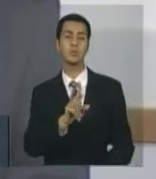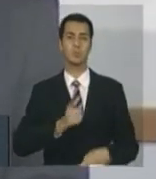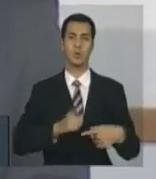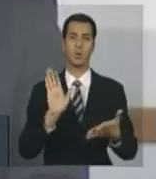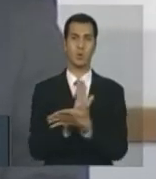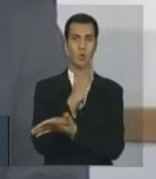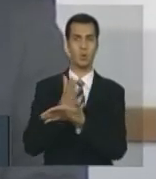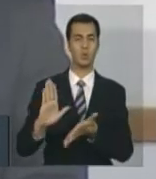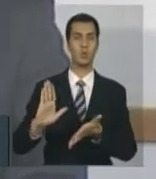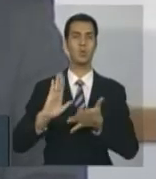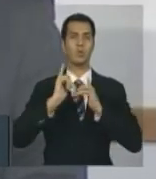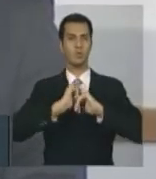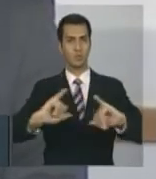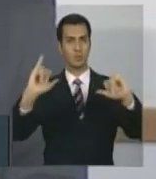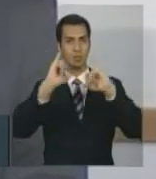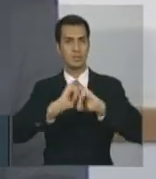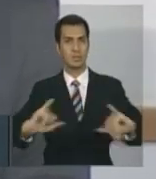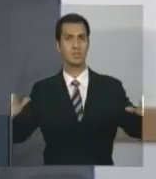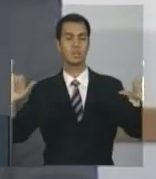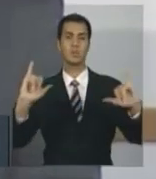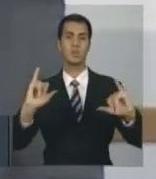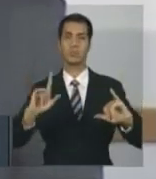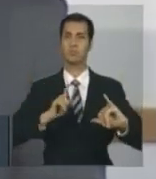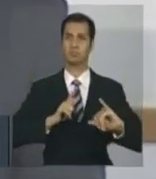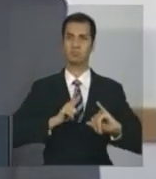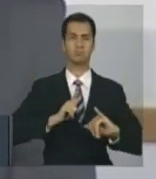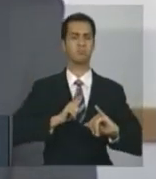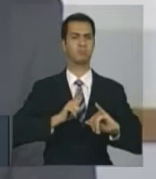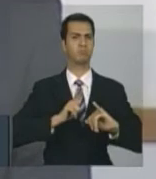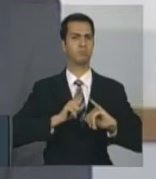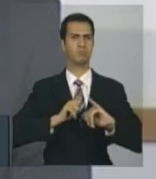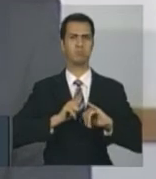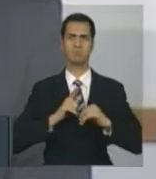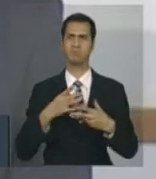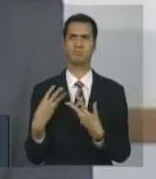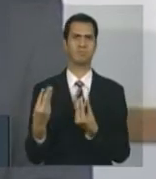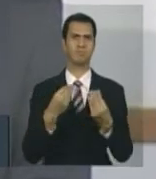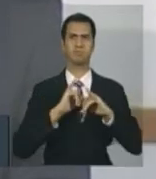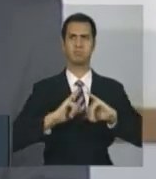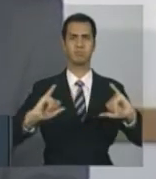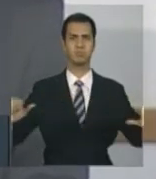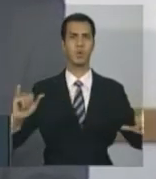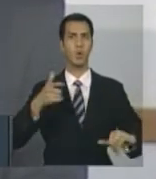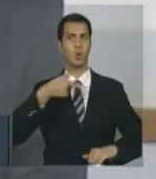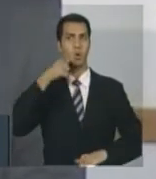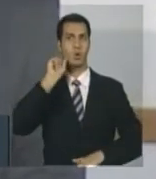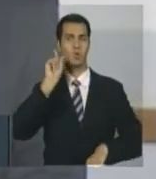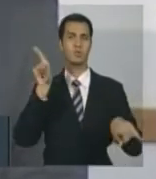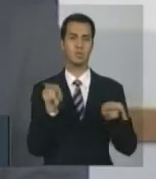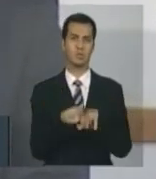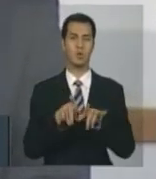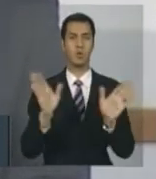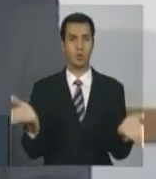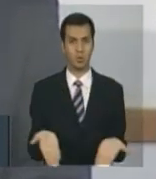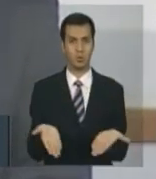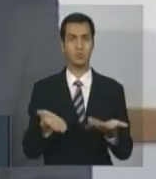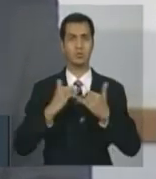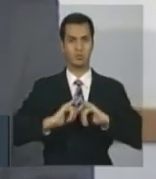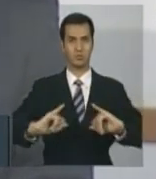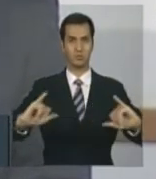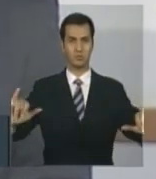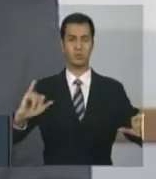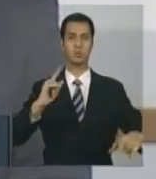notícias, informações que circularam amplamente a partir do dia de ontem e de hoje sobre